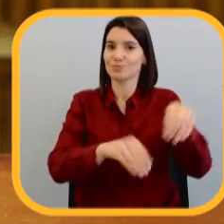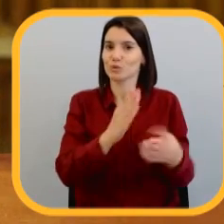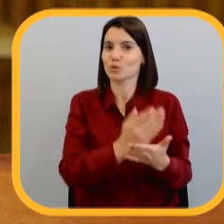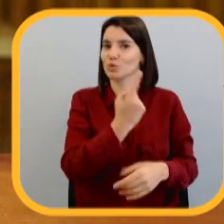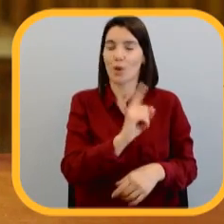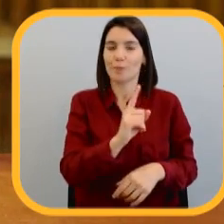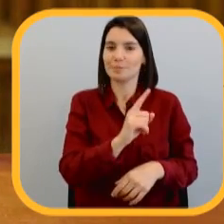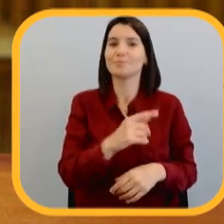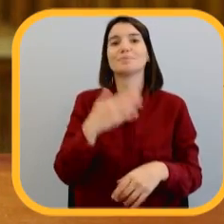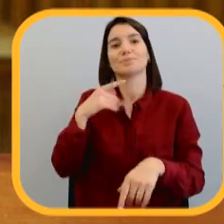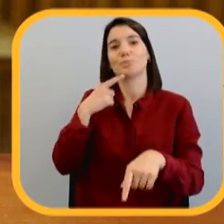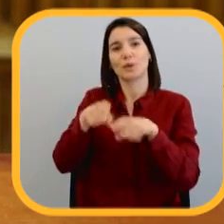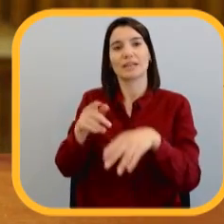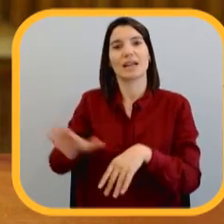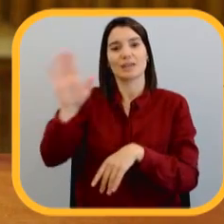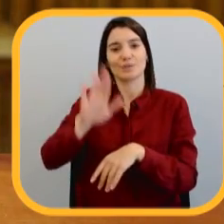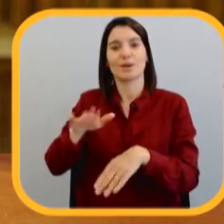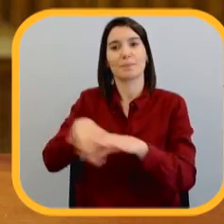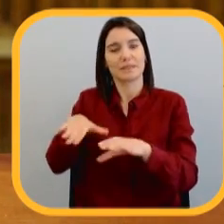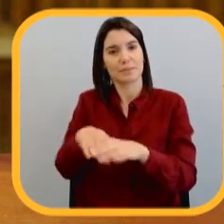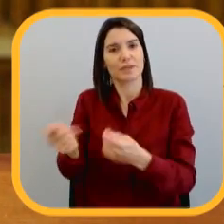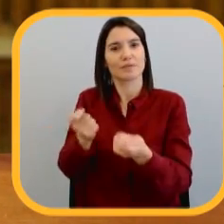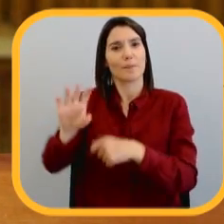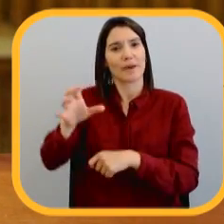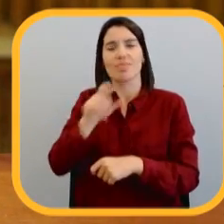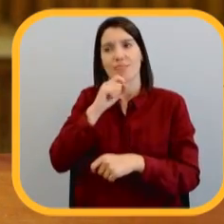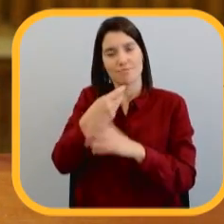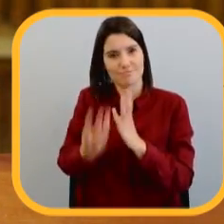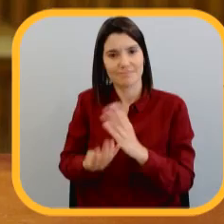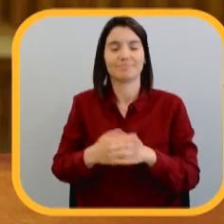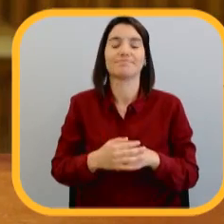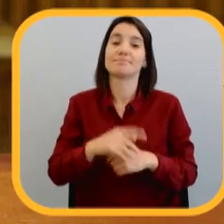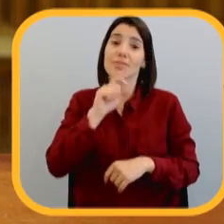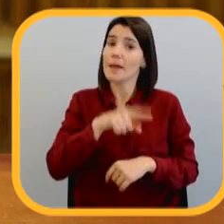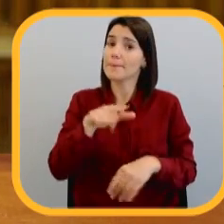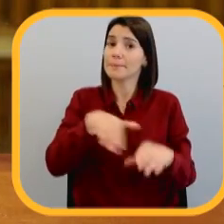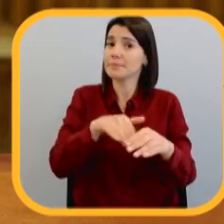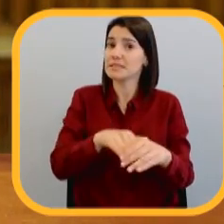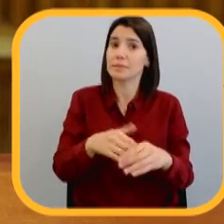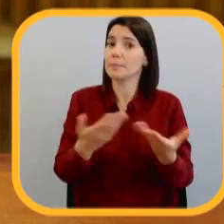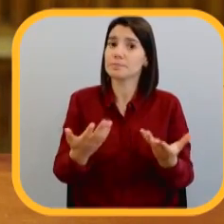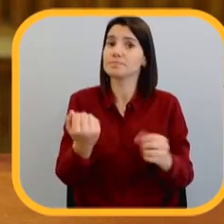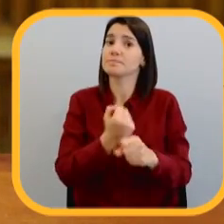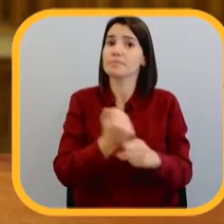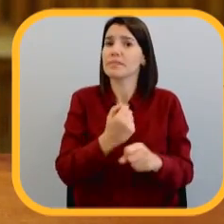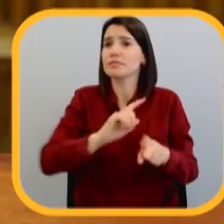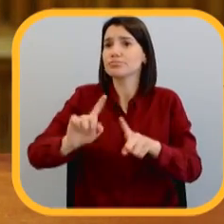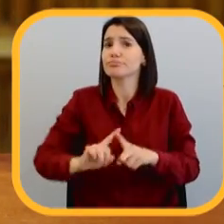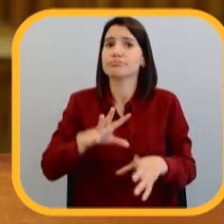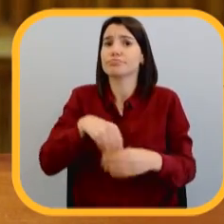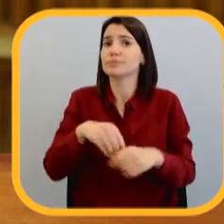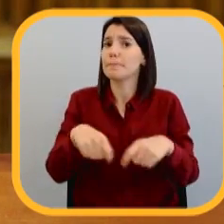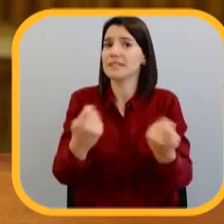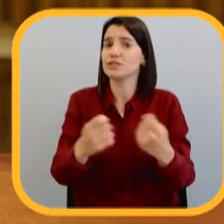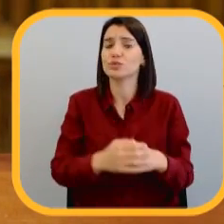ato eleitoral que podes intervir na política nacional e participar na gestão do país. Existe a possibilidade de participares em diferentes atividades